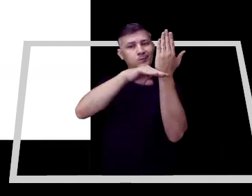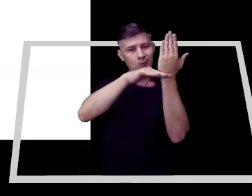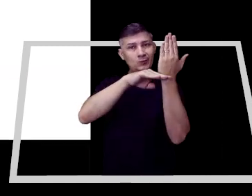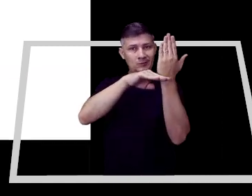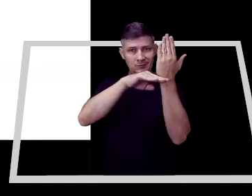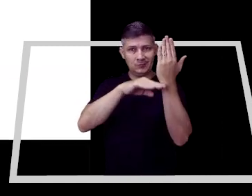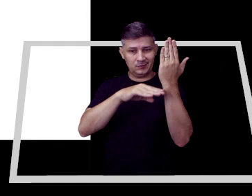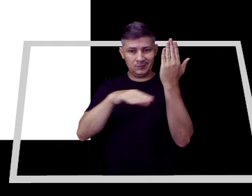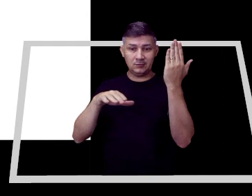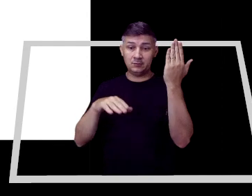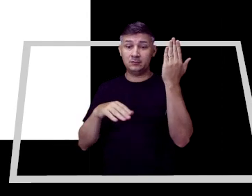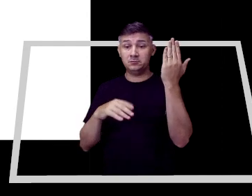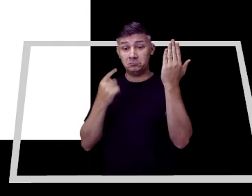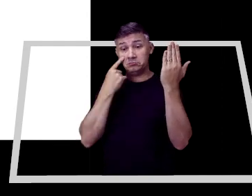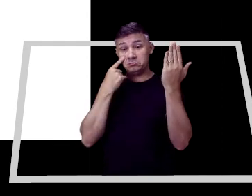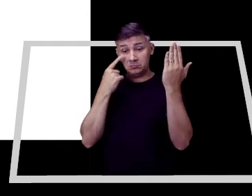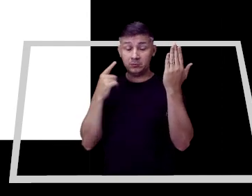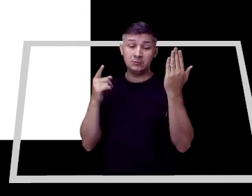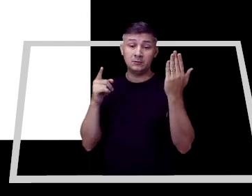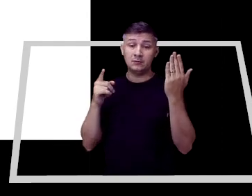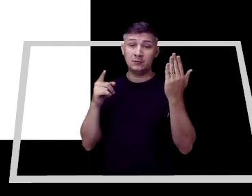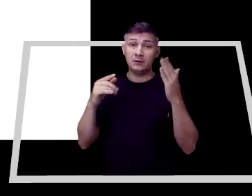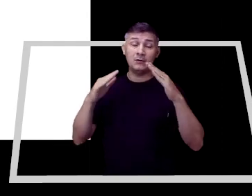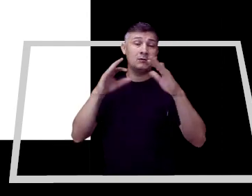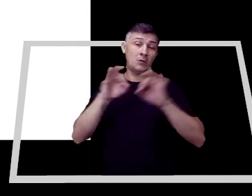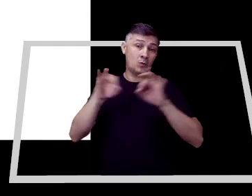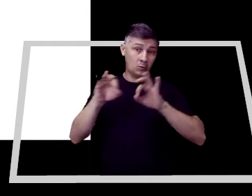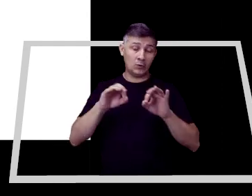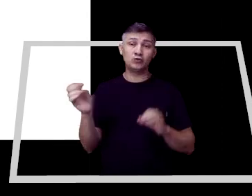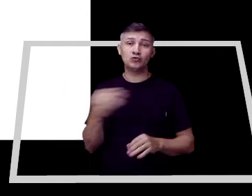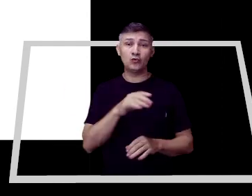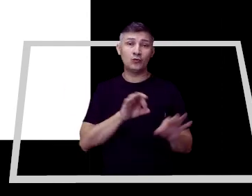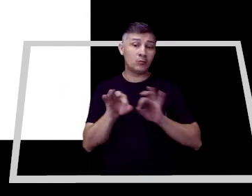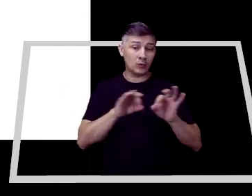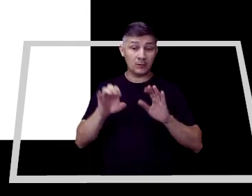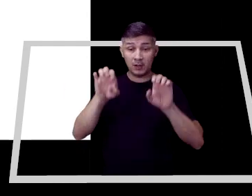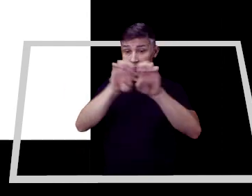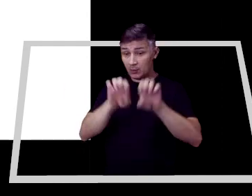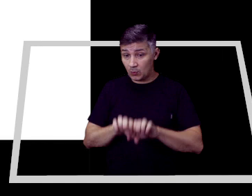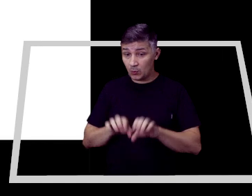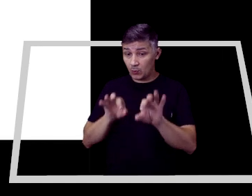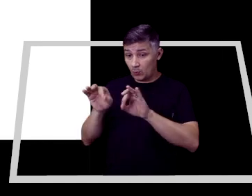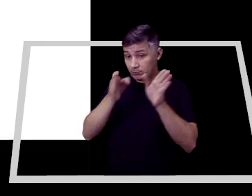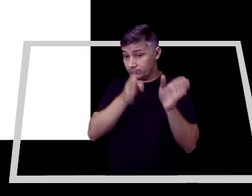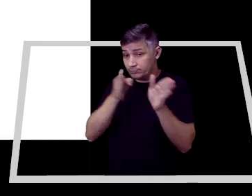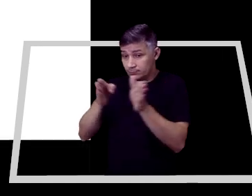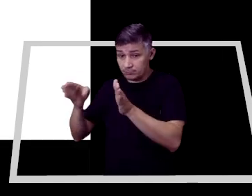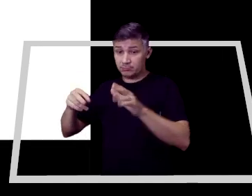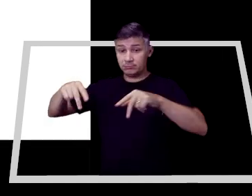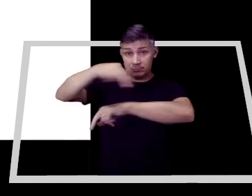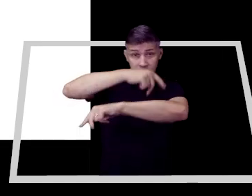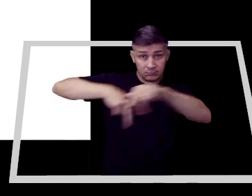pisos, né, de água, fazendo a cobertura desses novos programas. E essa estrutura que se organiza, eu